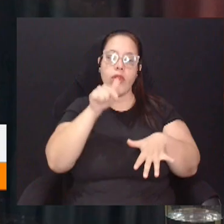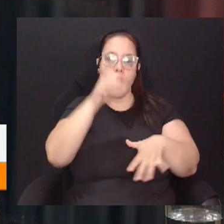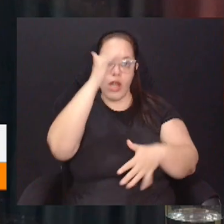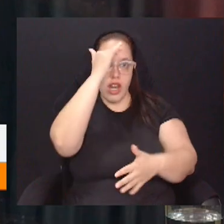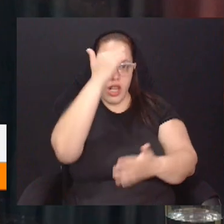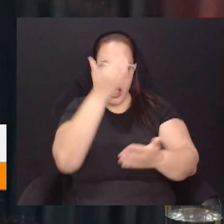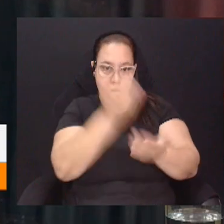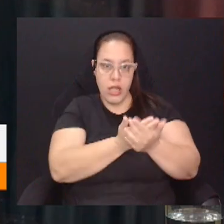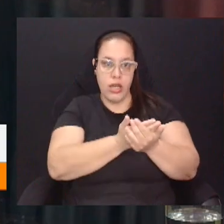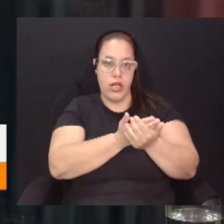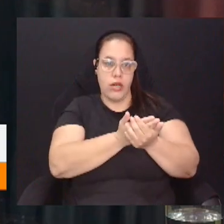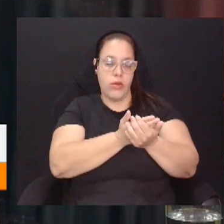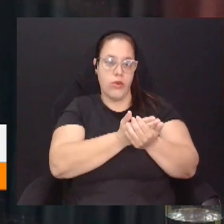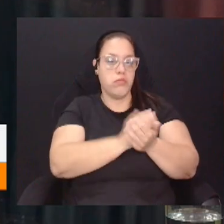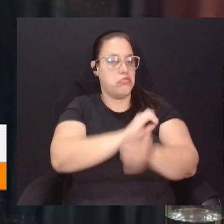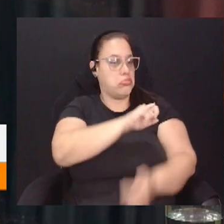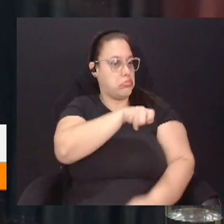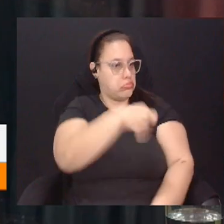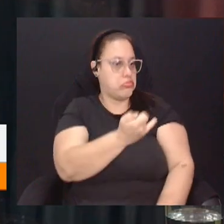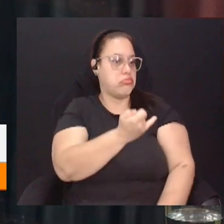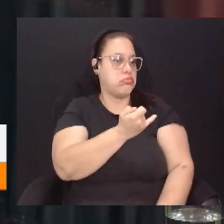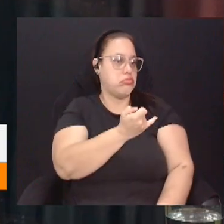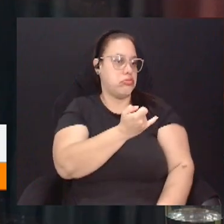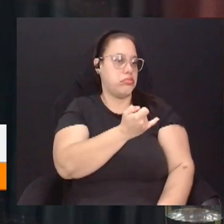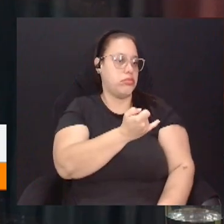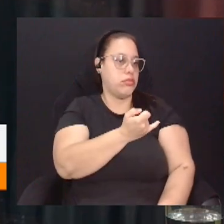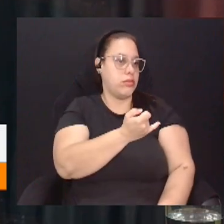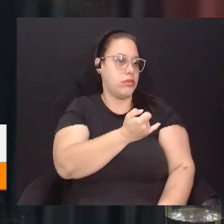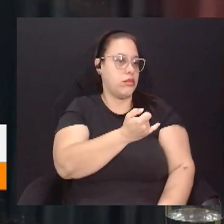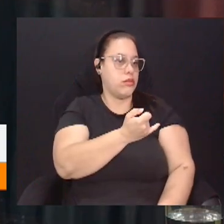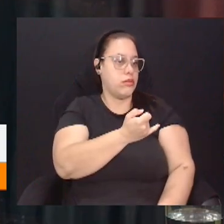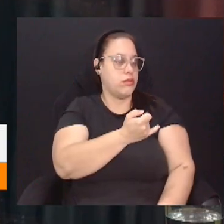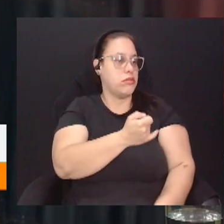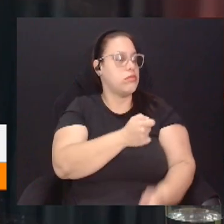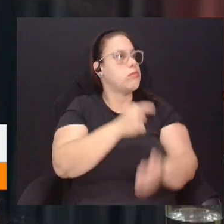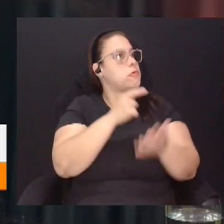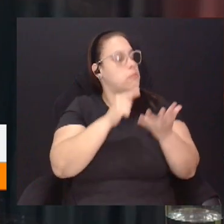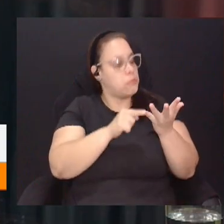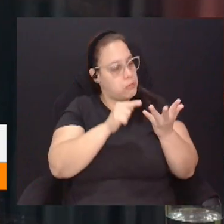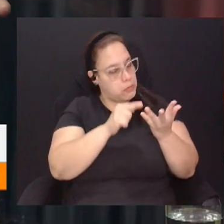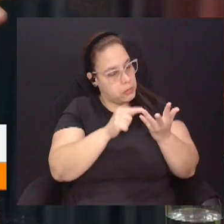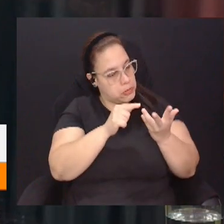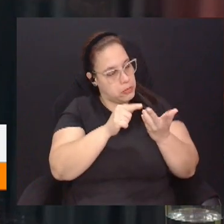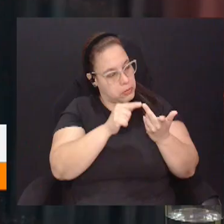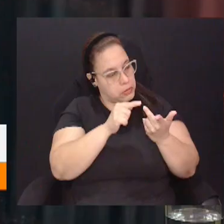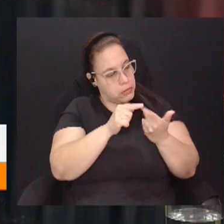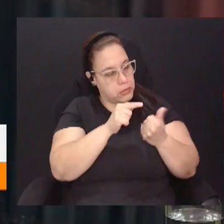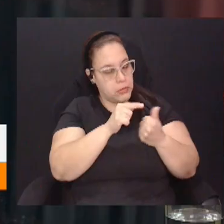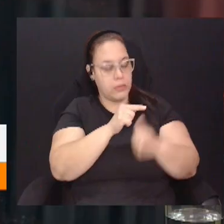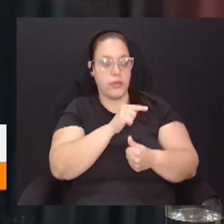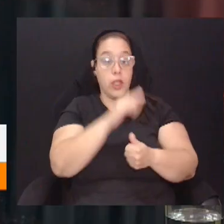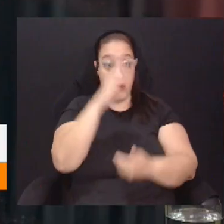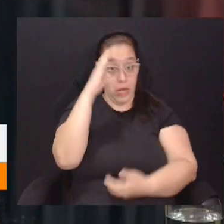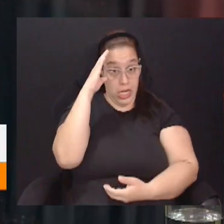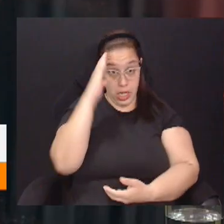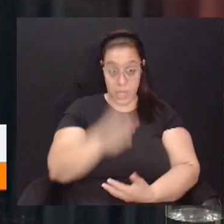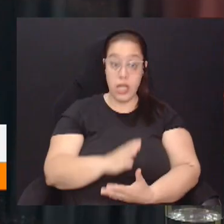têm a oportunidade de estabelecerem determinados